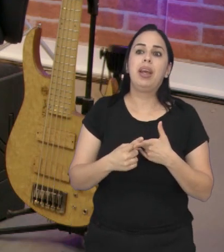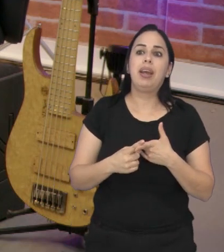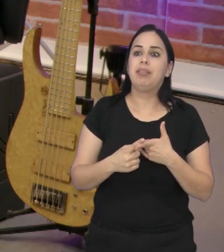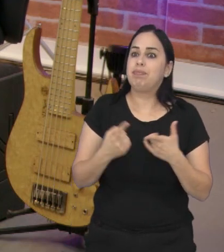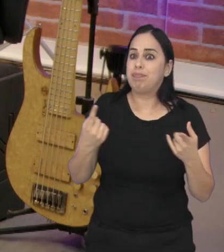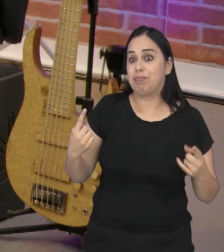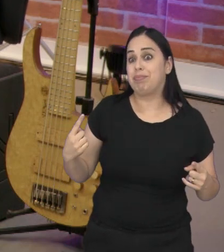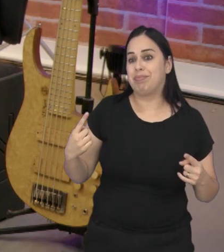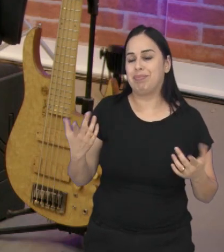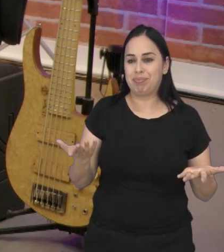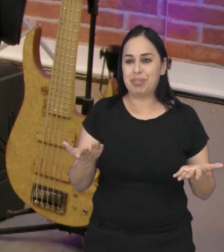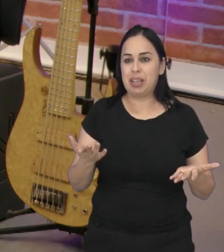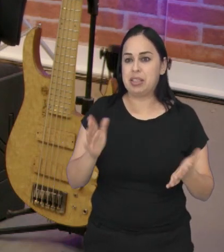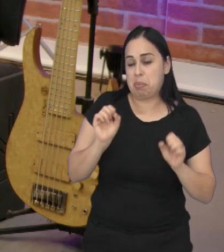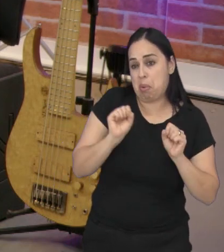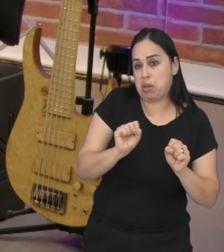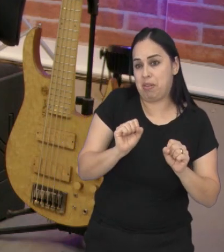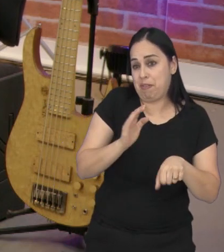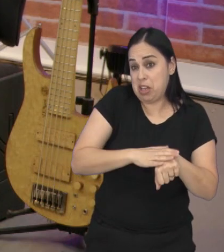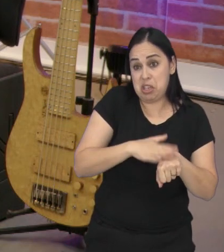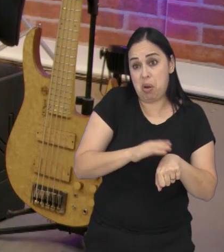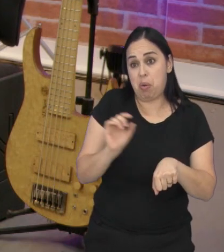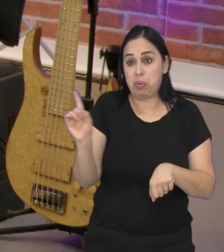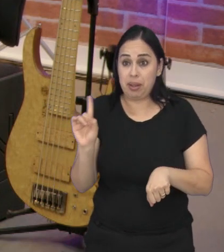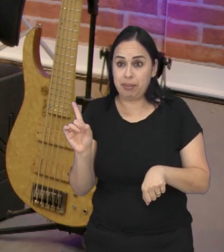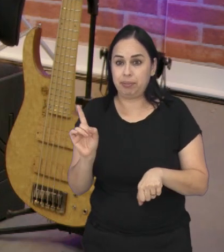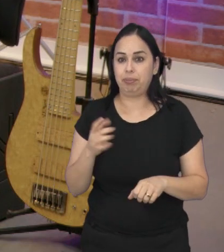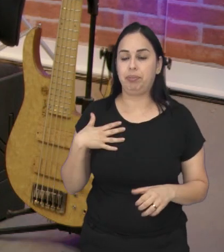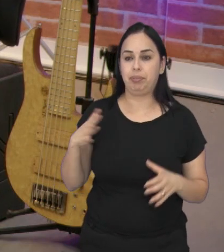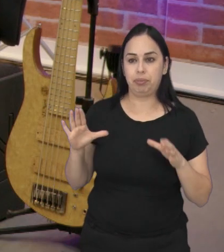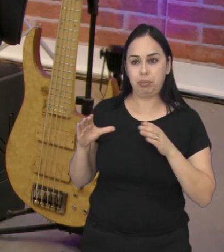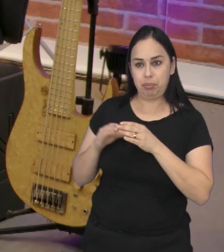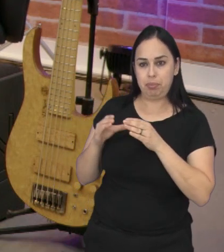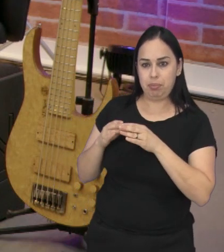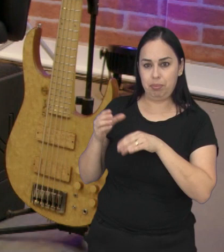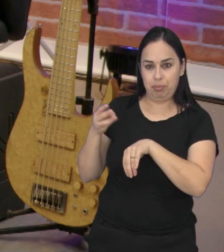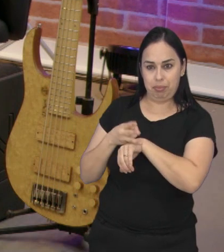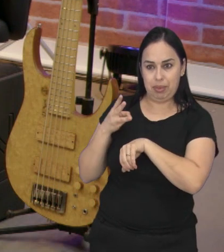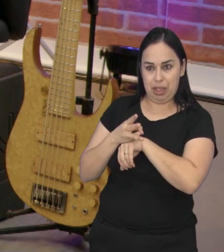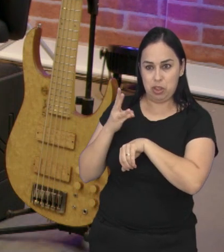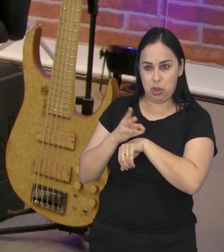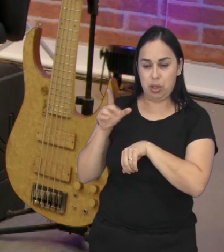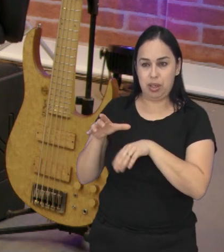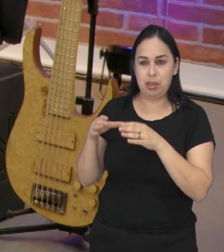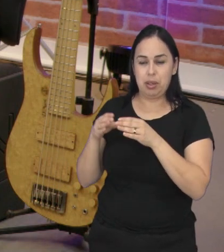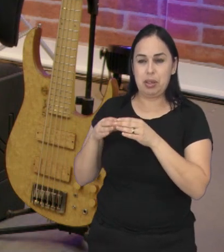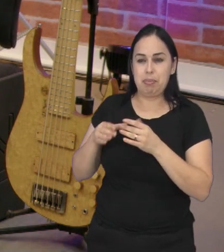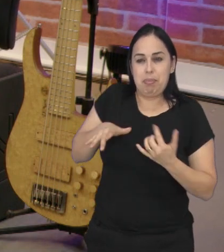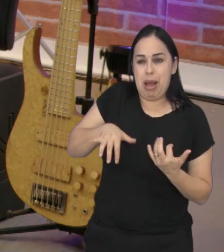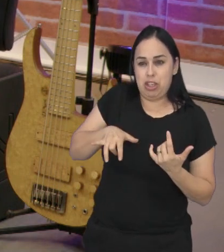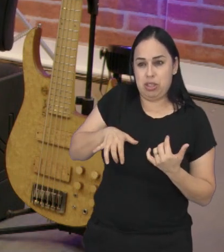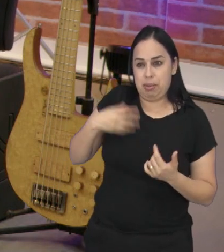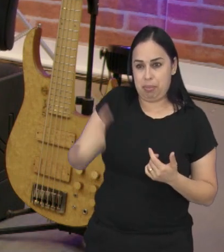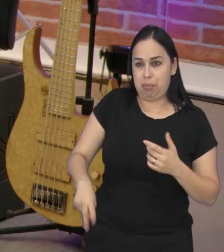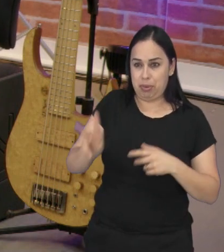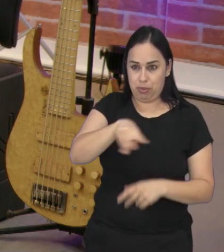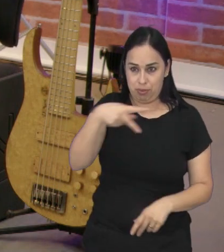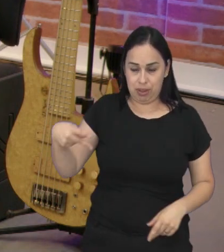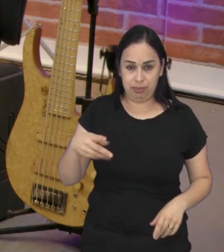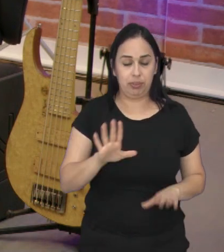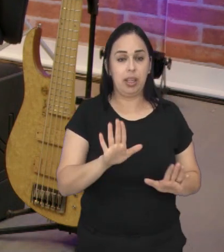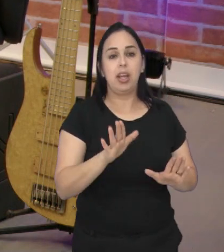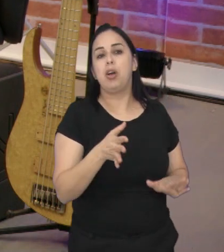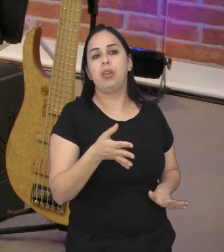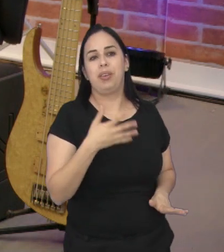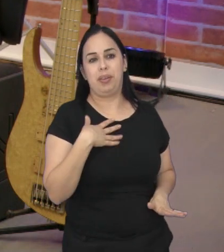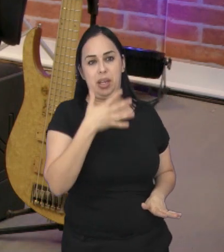alta. E aí você tem a opção de fazer ou não. Né? A gente tem um grupo de baixistas, chama Baixistas do Vale. Cara, mas sabe uma coisa que aí que tá a opção de fazer? Eu não julgo